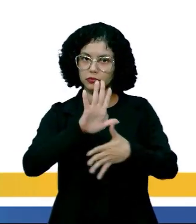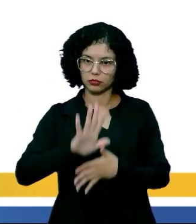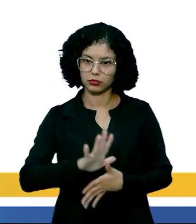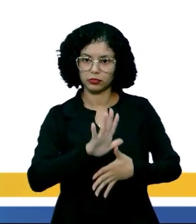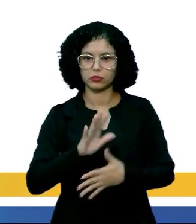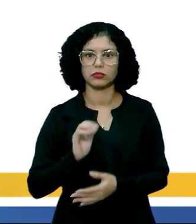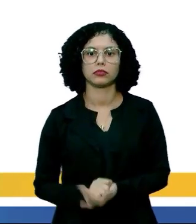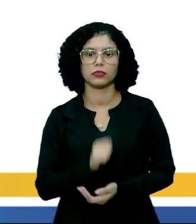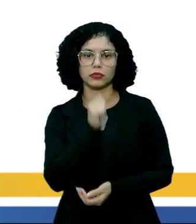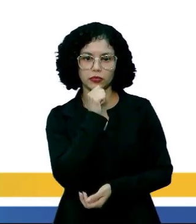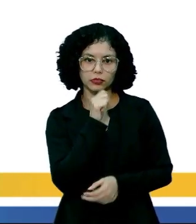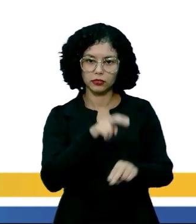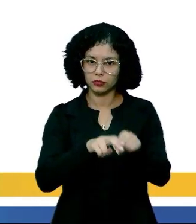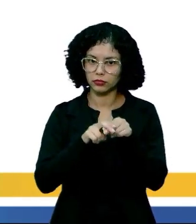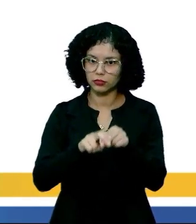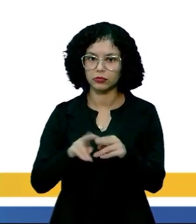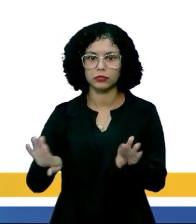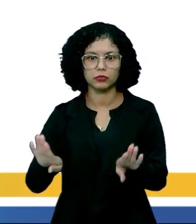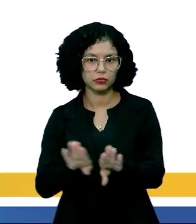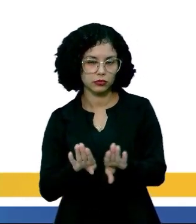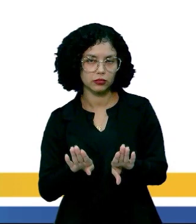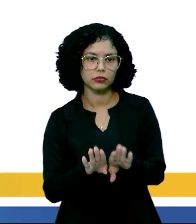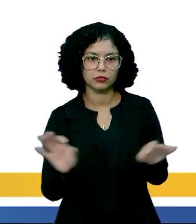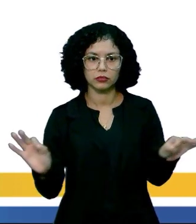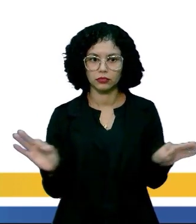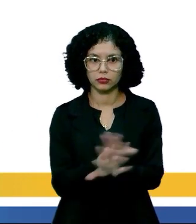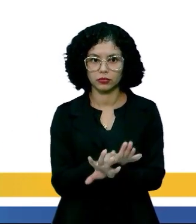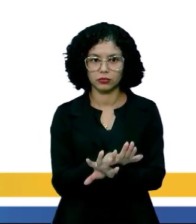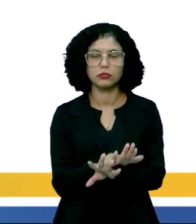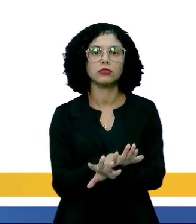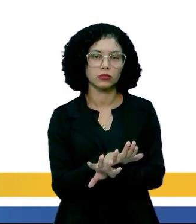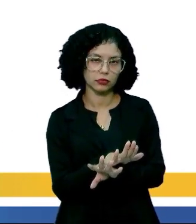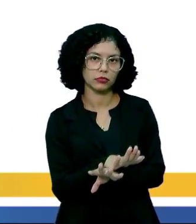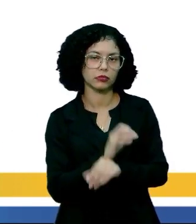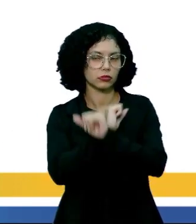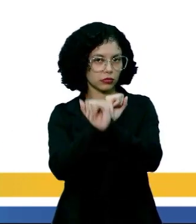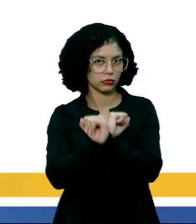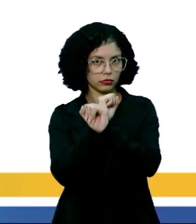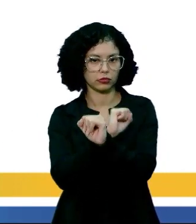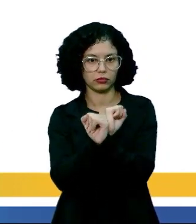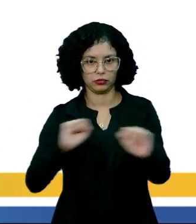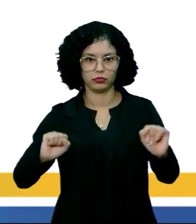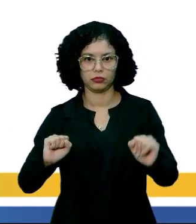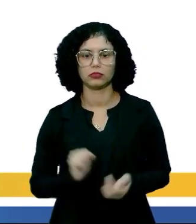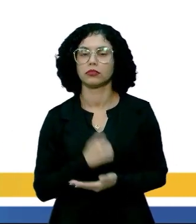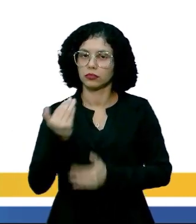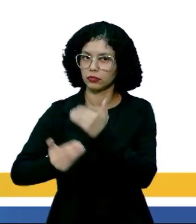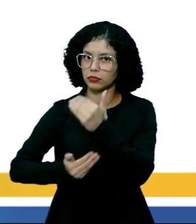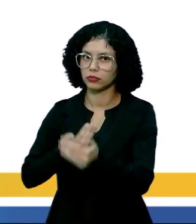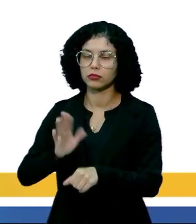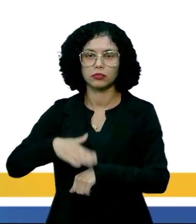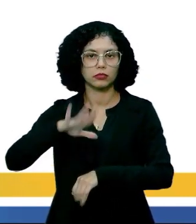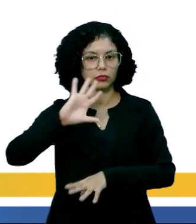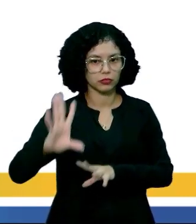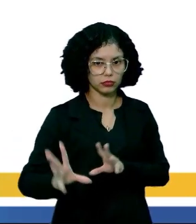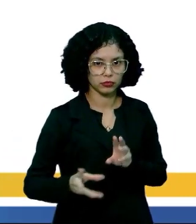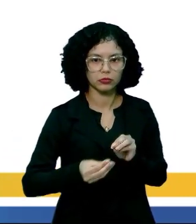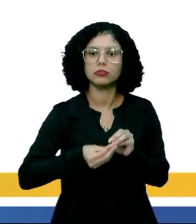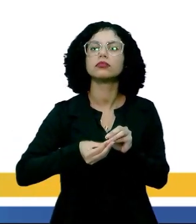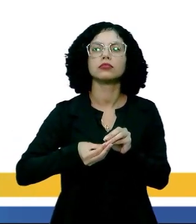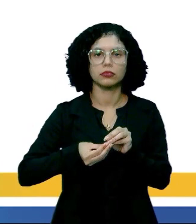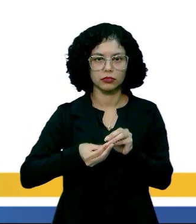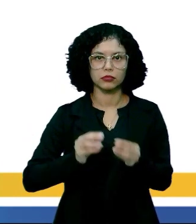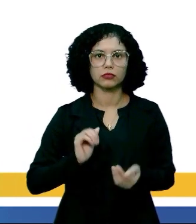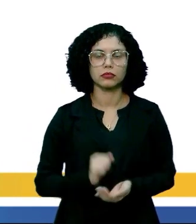isso, a independência ela também vai acabar emancipando a escravidão. O processo mais complexo e